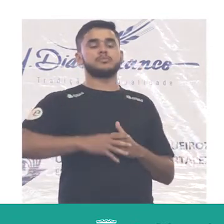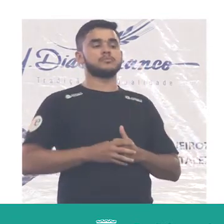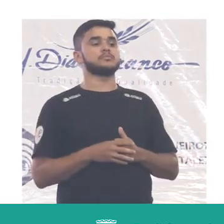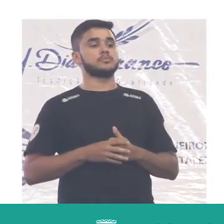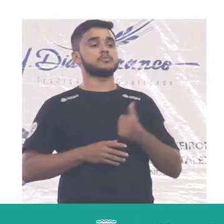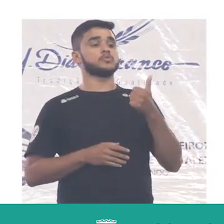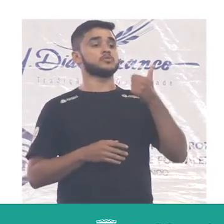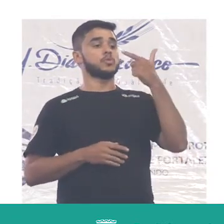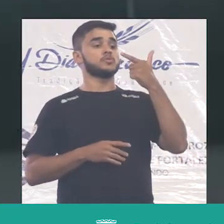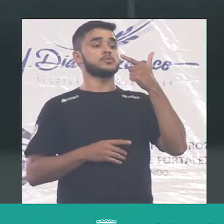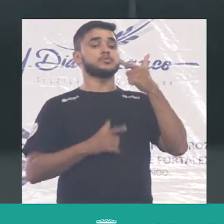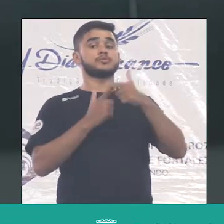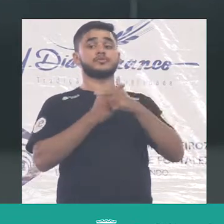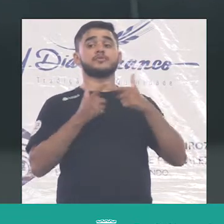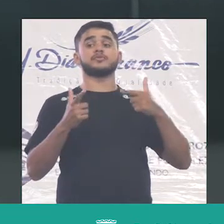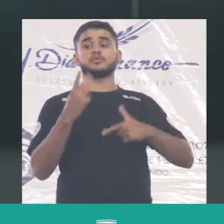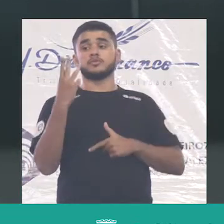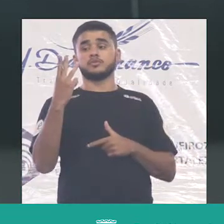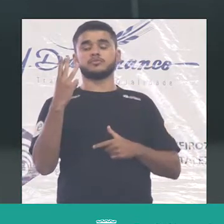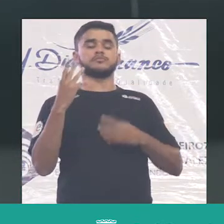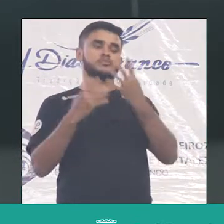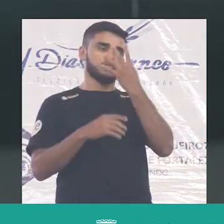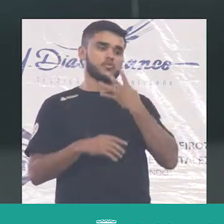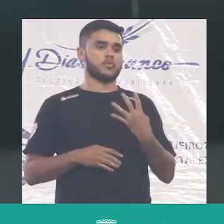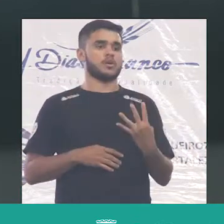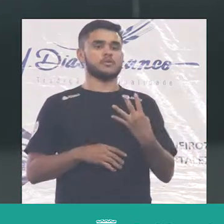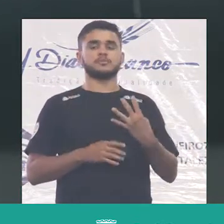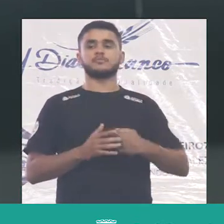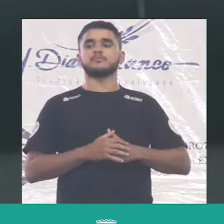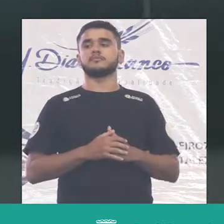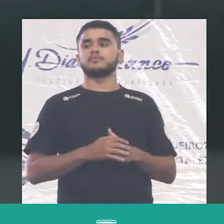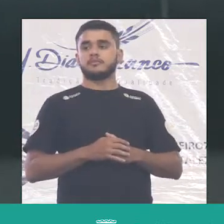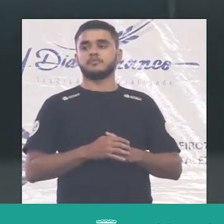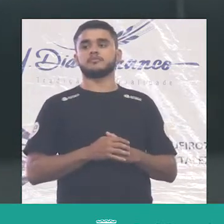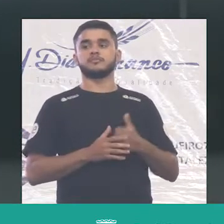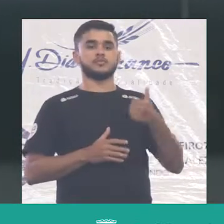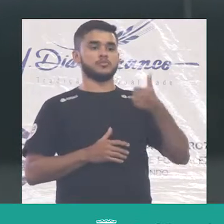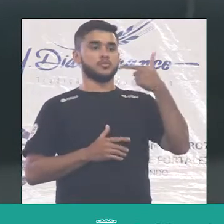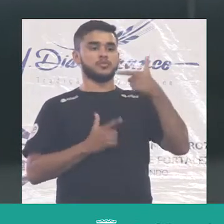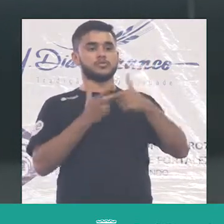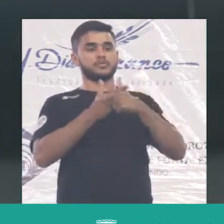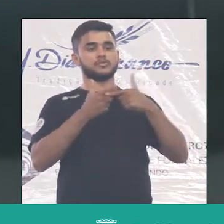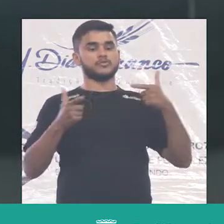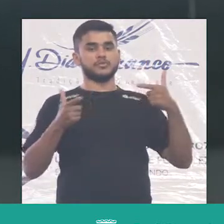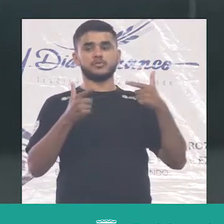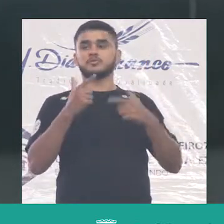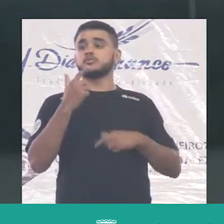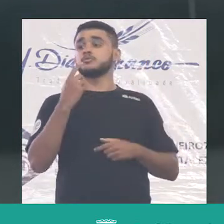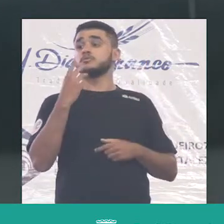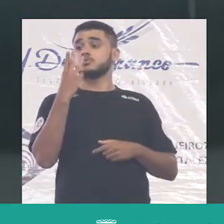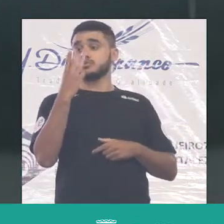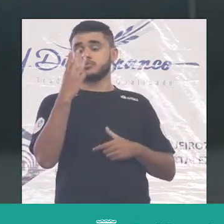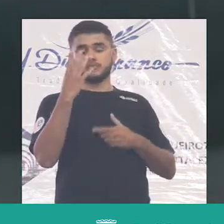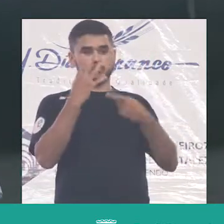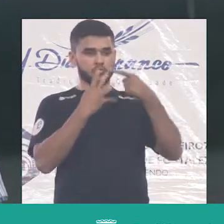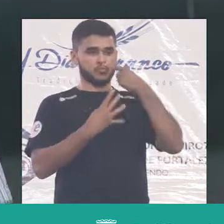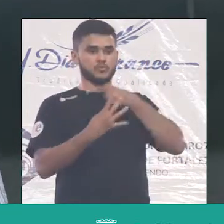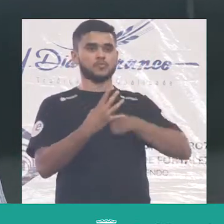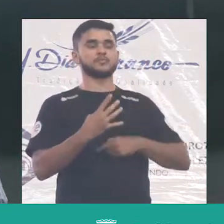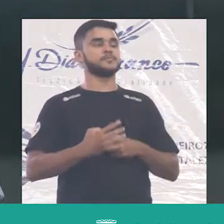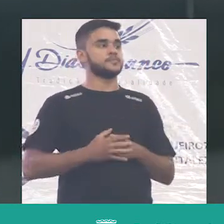por 3? 4. 12 dividido por 3, que é o π. Ele mandou considerar π igual a 3 nessa questão,